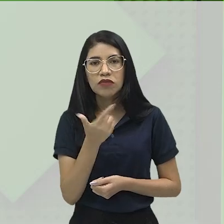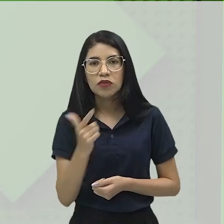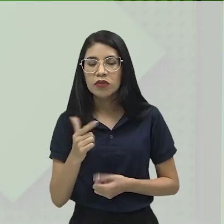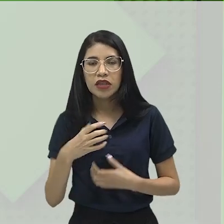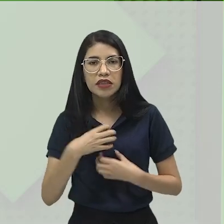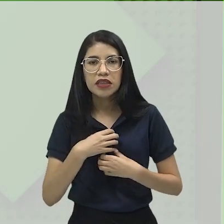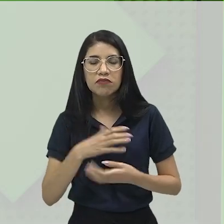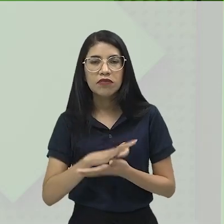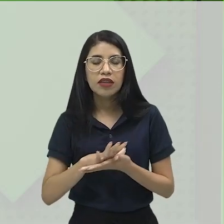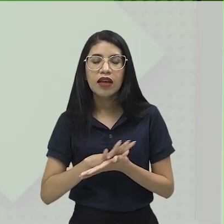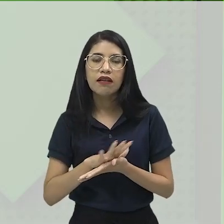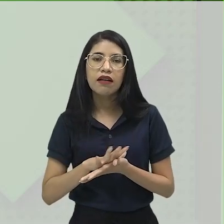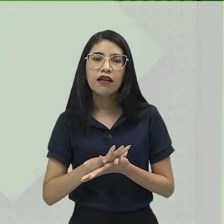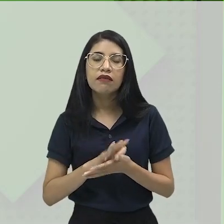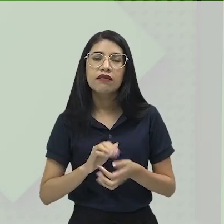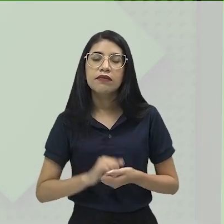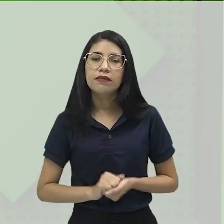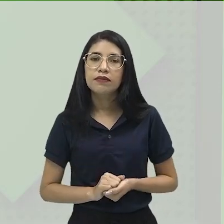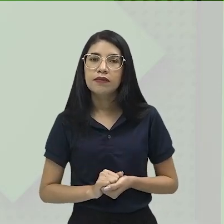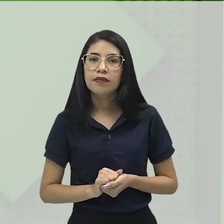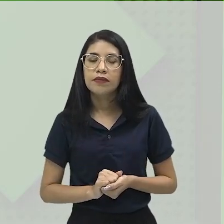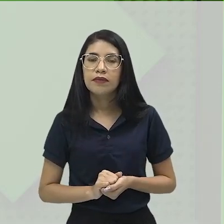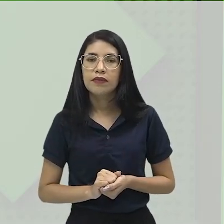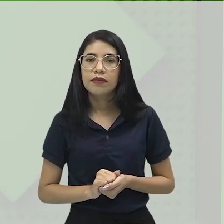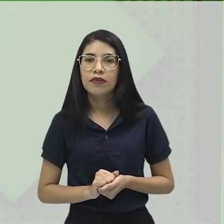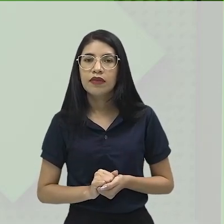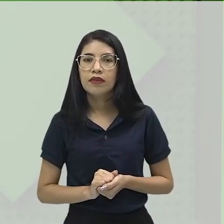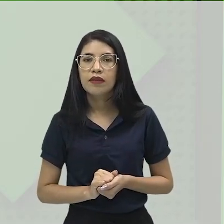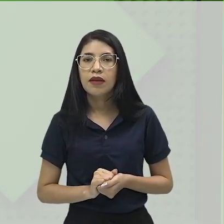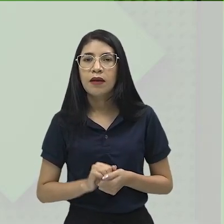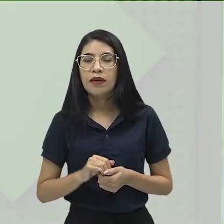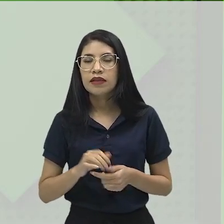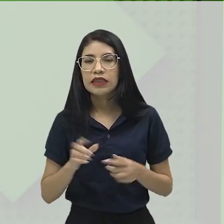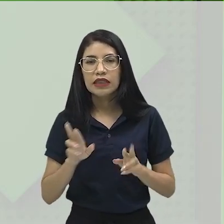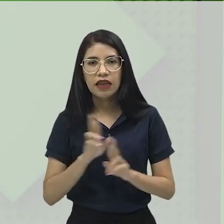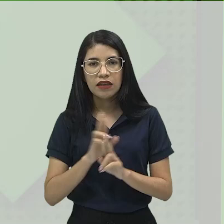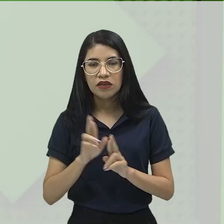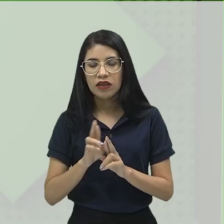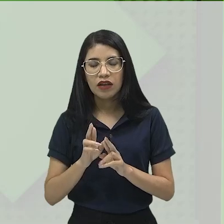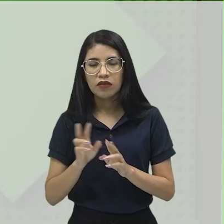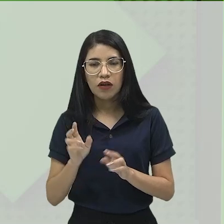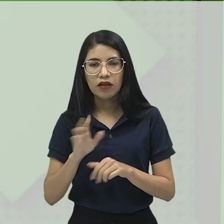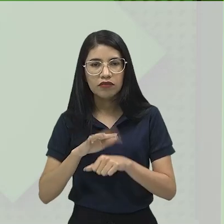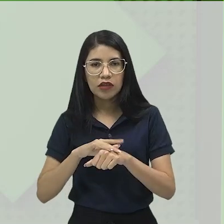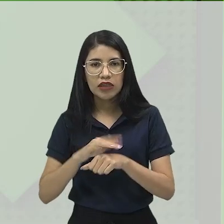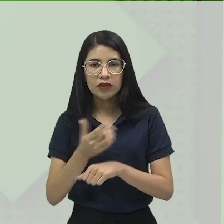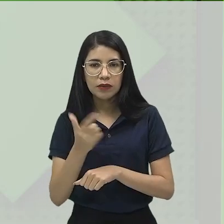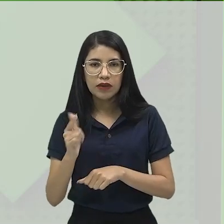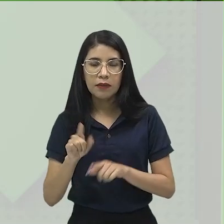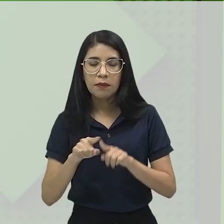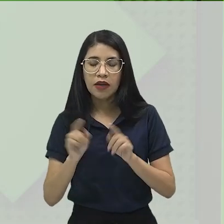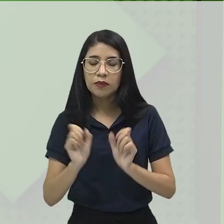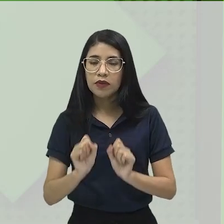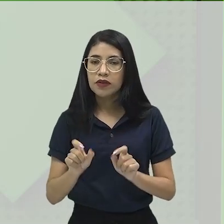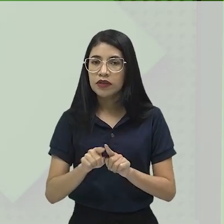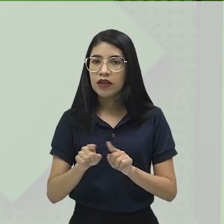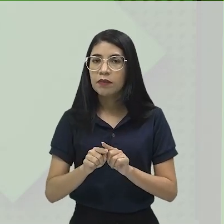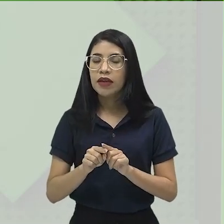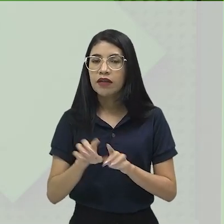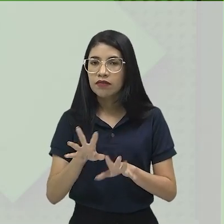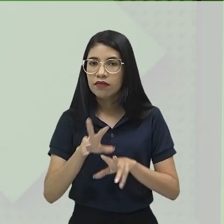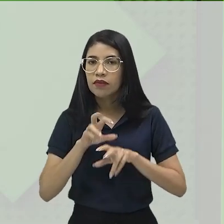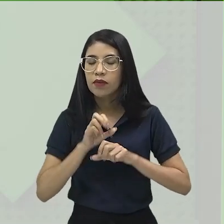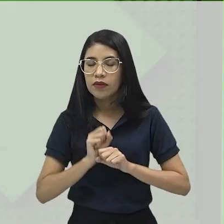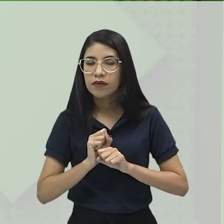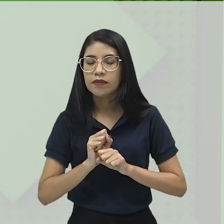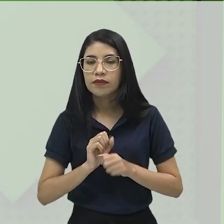eles não vão sentir, na grande maioria das vezes, né, qualquer sintoma associado a essa doença, mas eles também podem contrair,